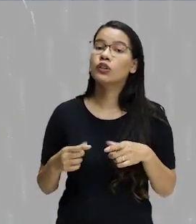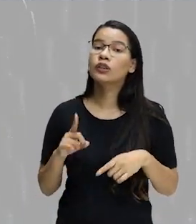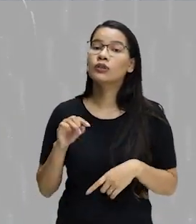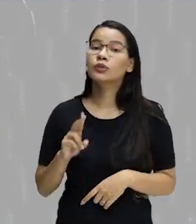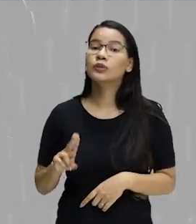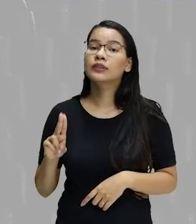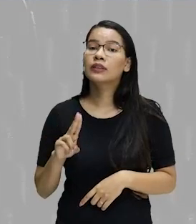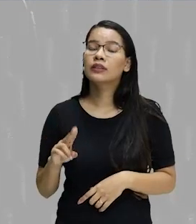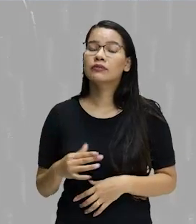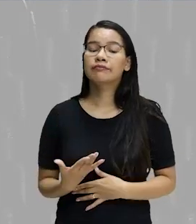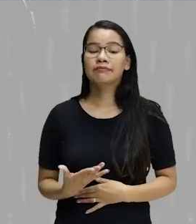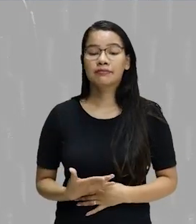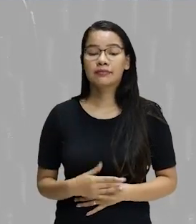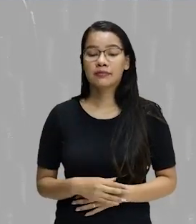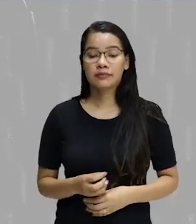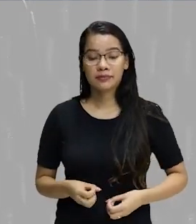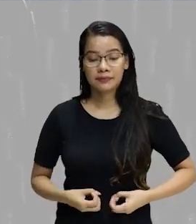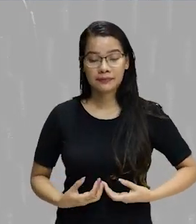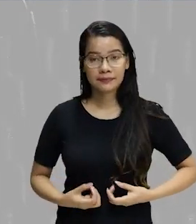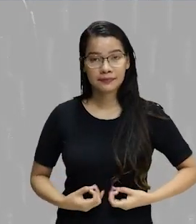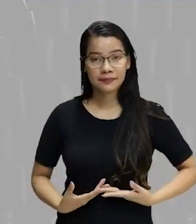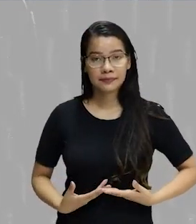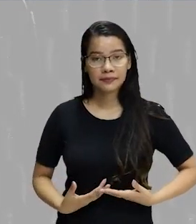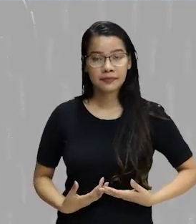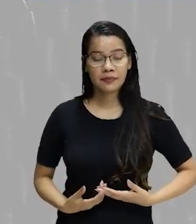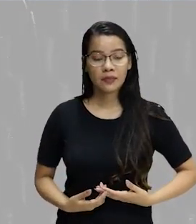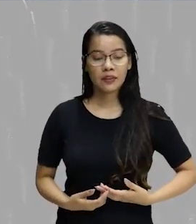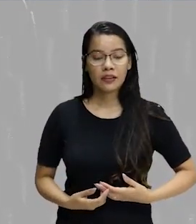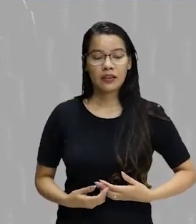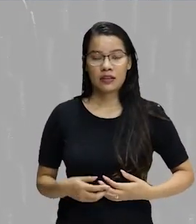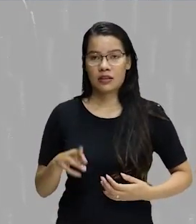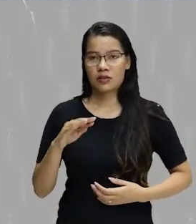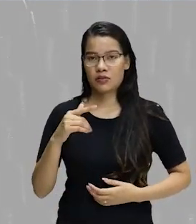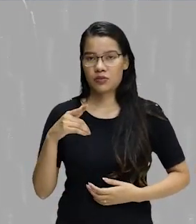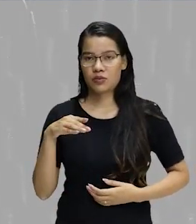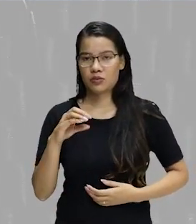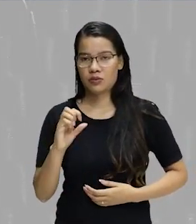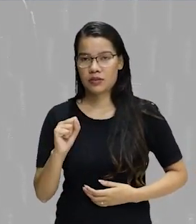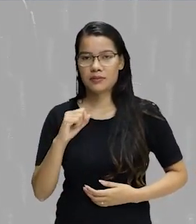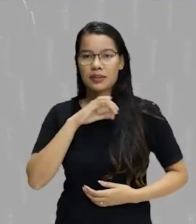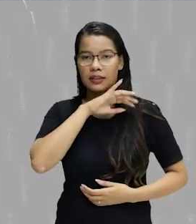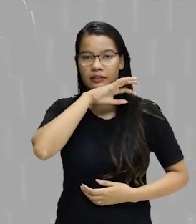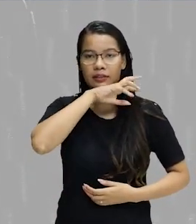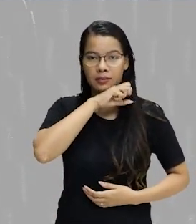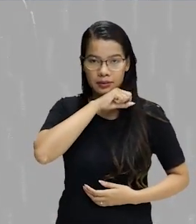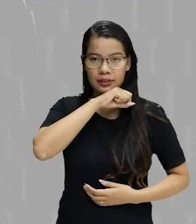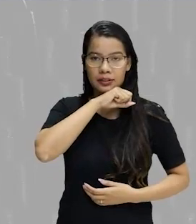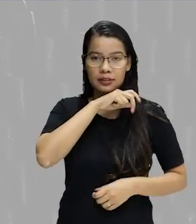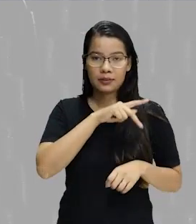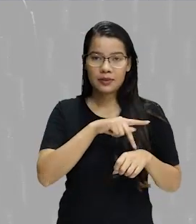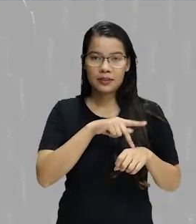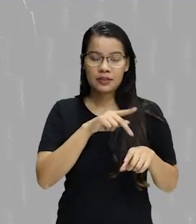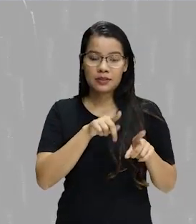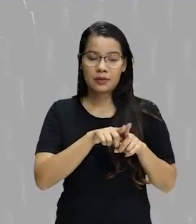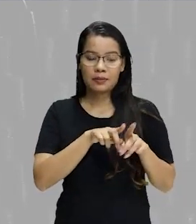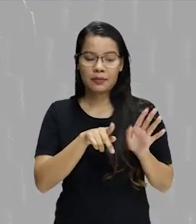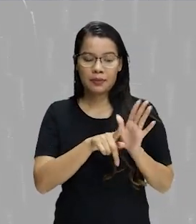utilizada? Ela é utilizada na produção de rações para animais, plásticos e papel